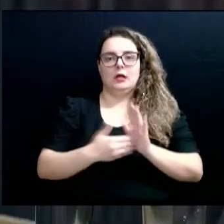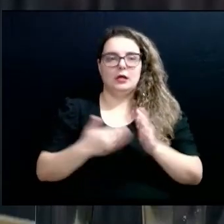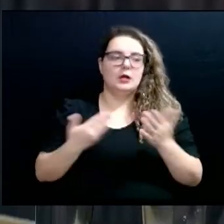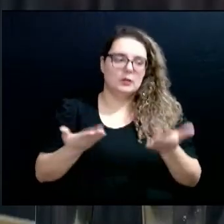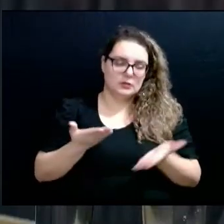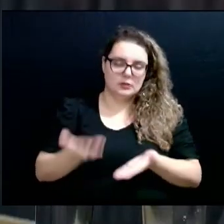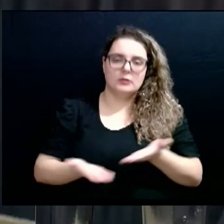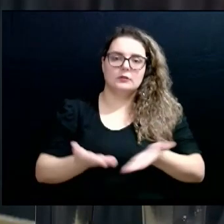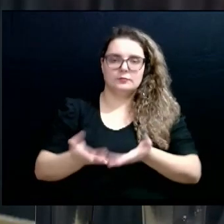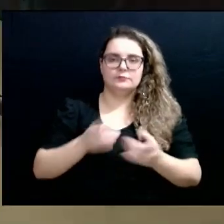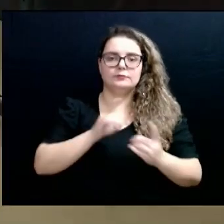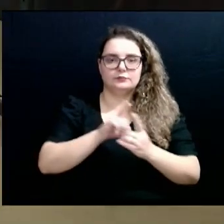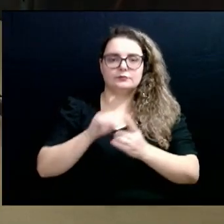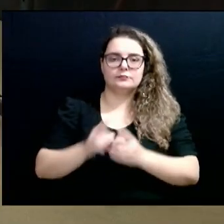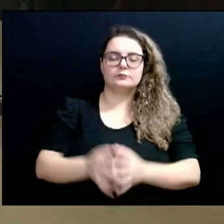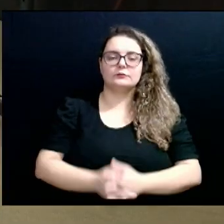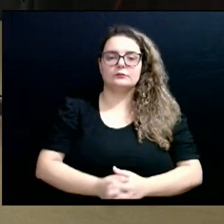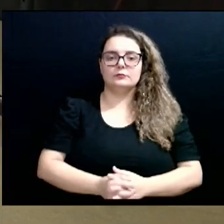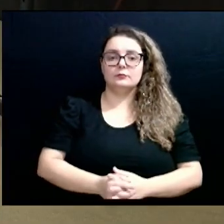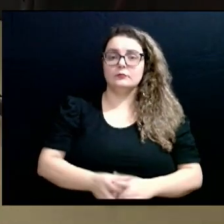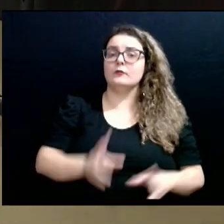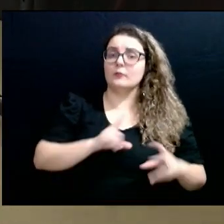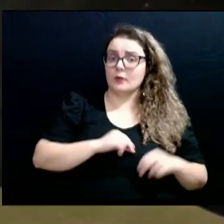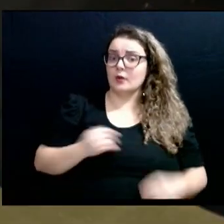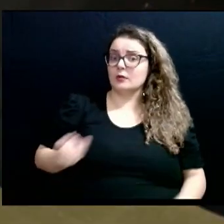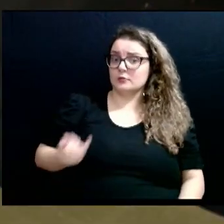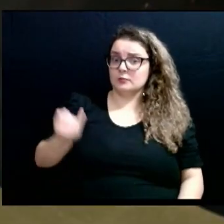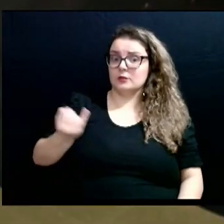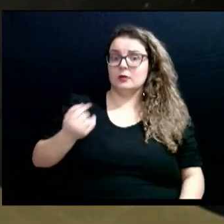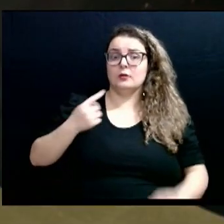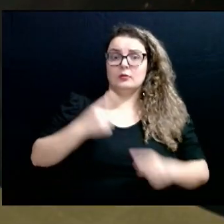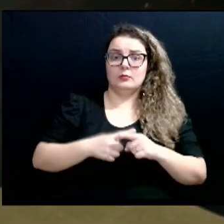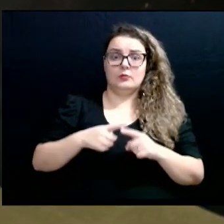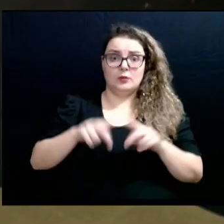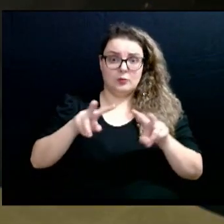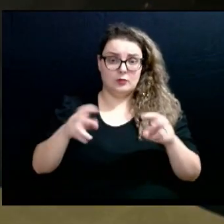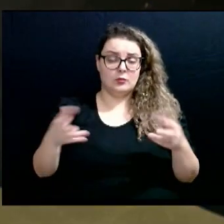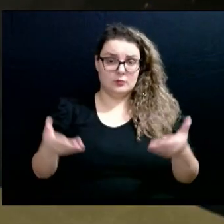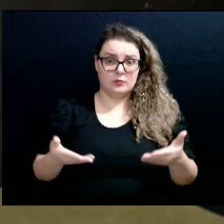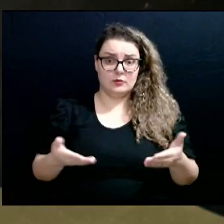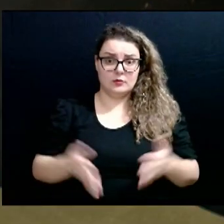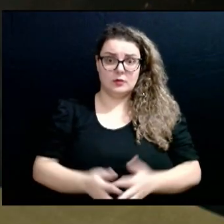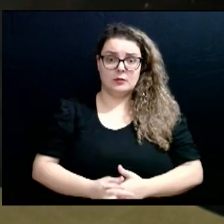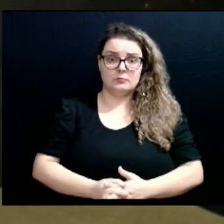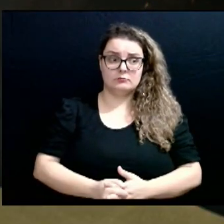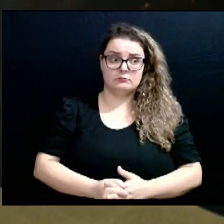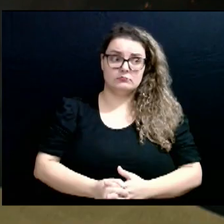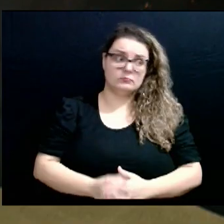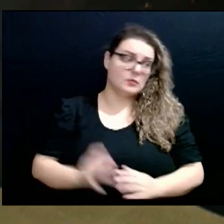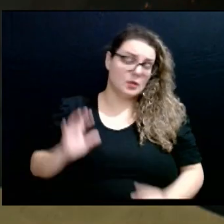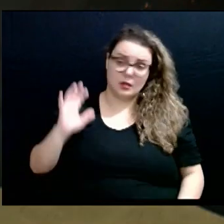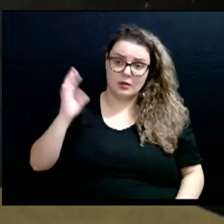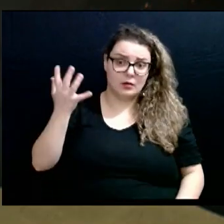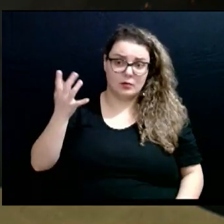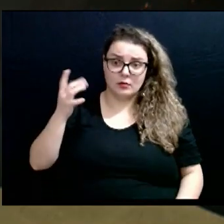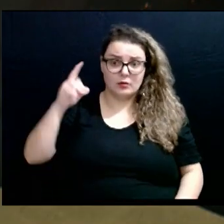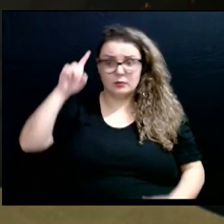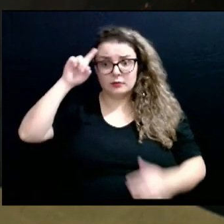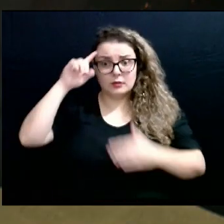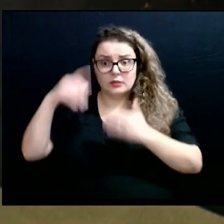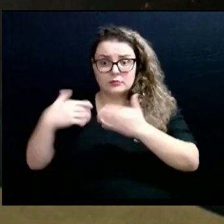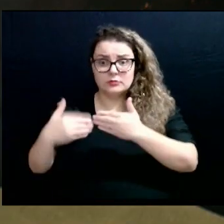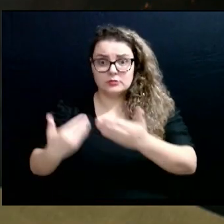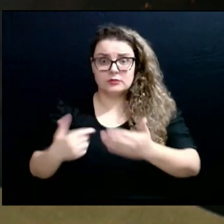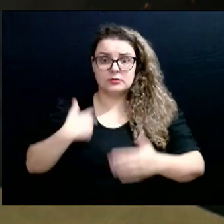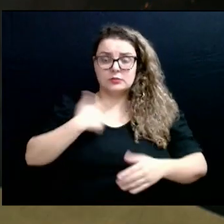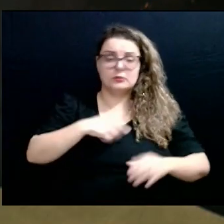abordado. Nossa, bem interessante, porque o tema de hoje é algo que acontece dentro da nossa casa, acontece